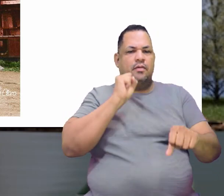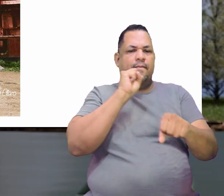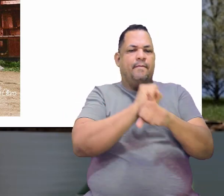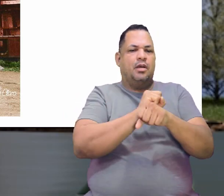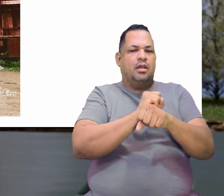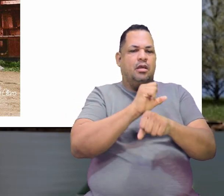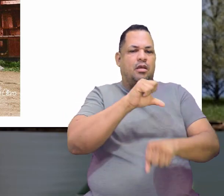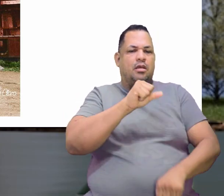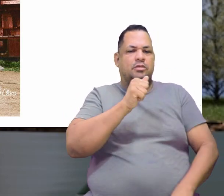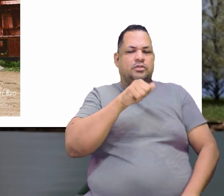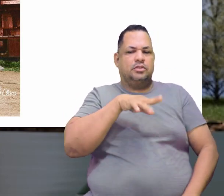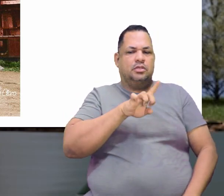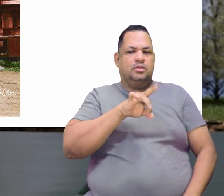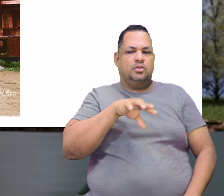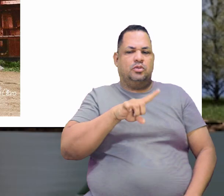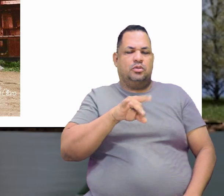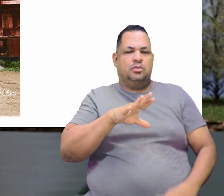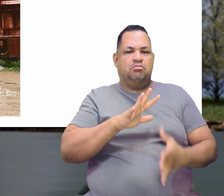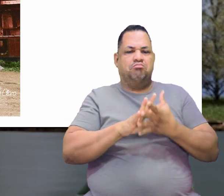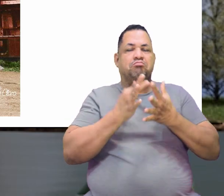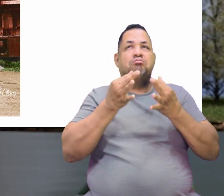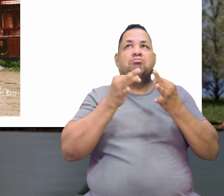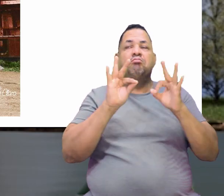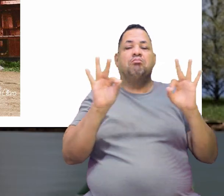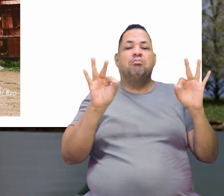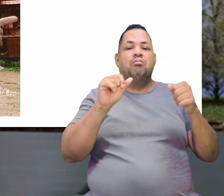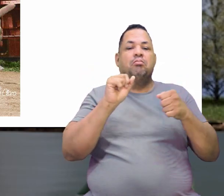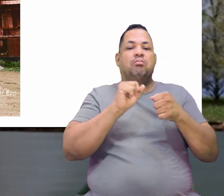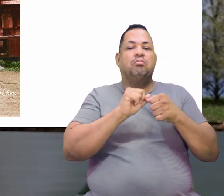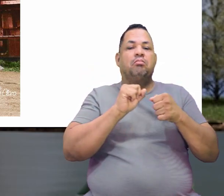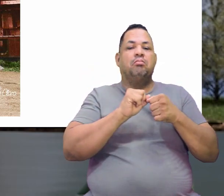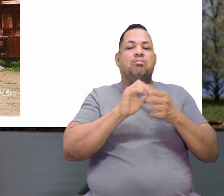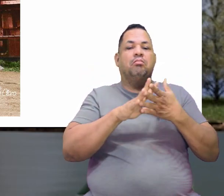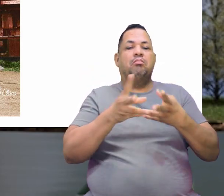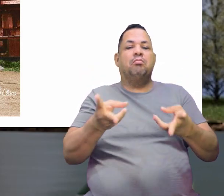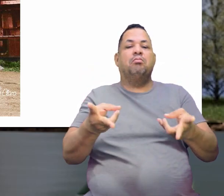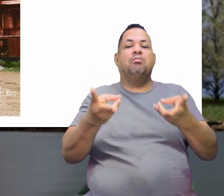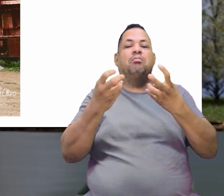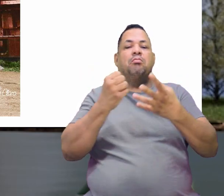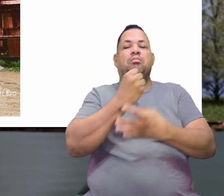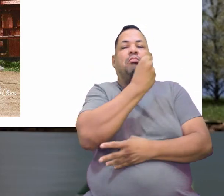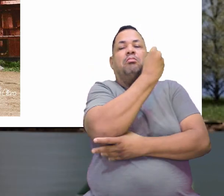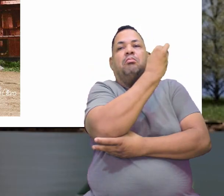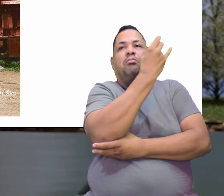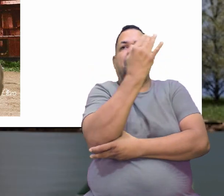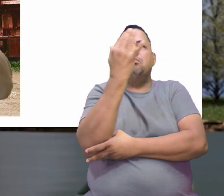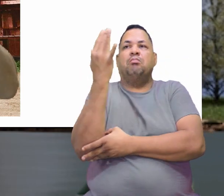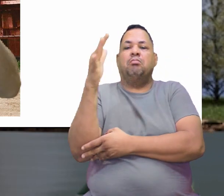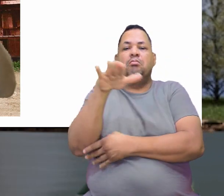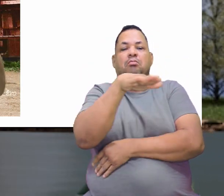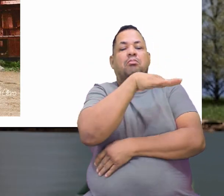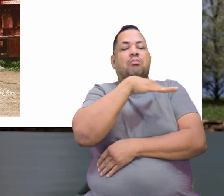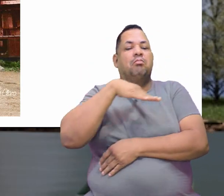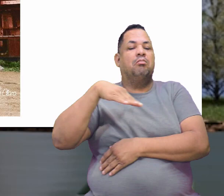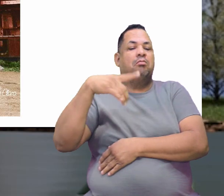pararam ali em Santo Antônio e simplesmente fizeram uma leitura da paisagem no